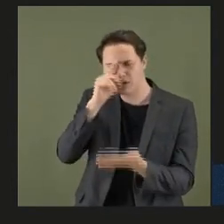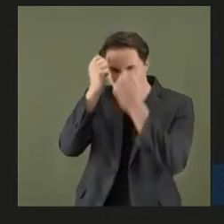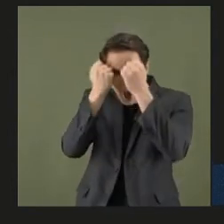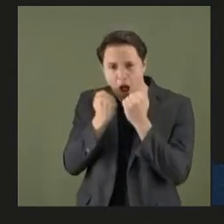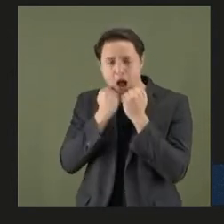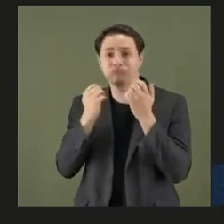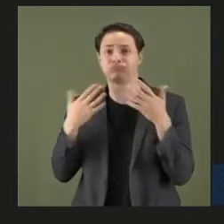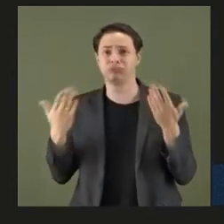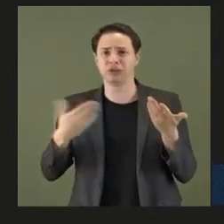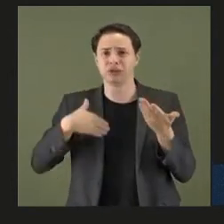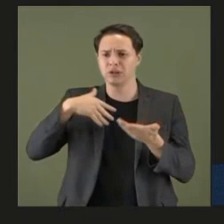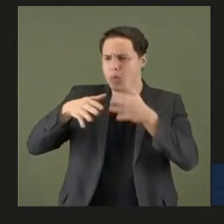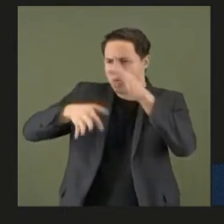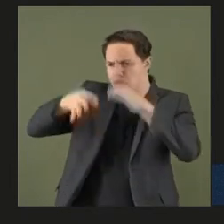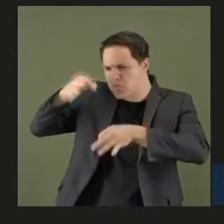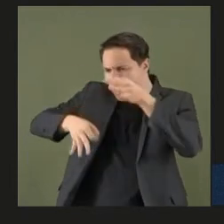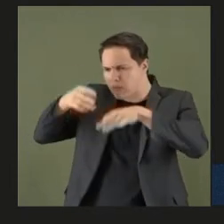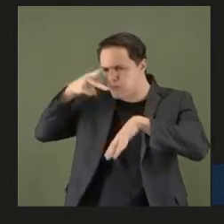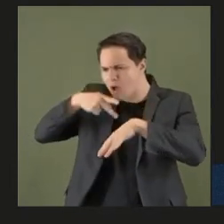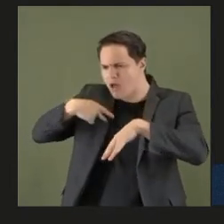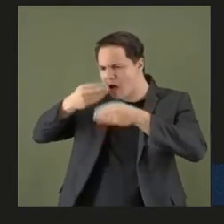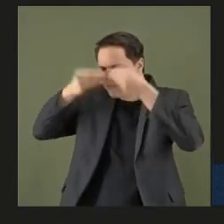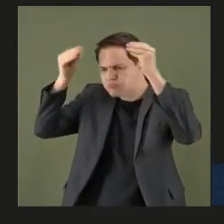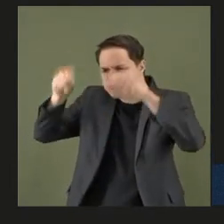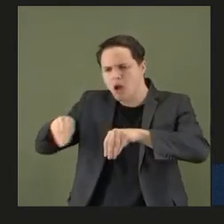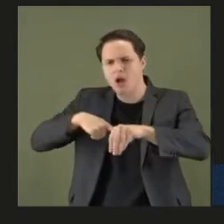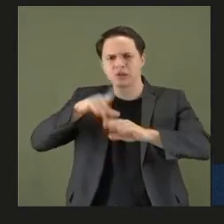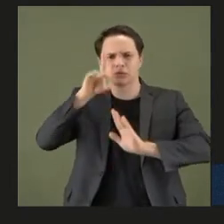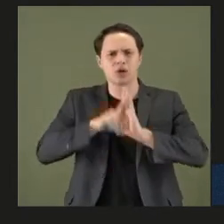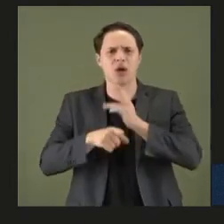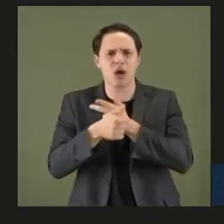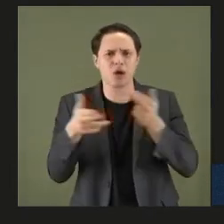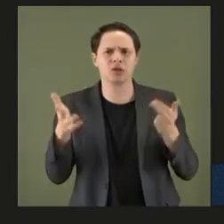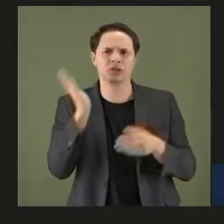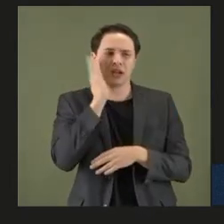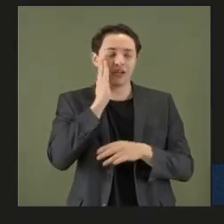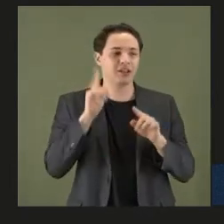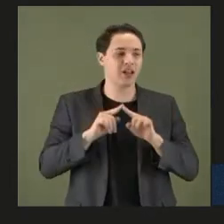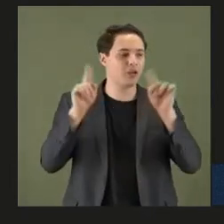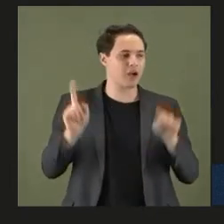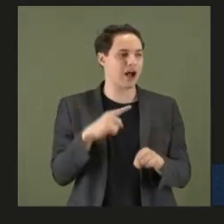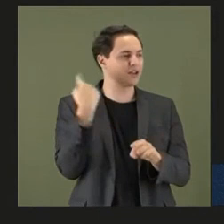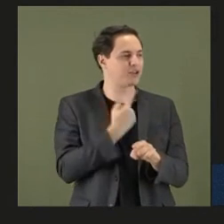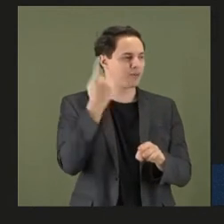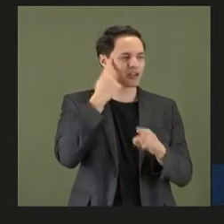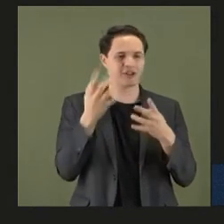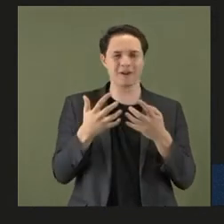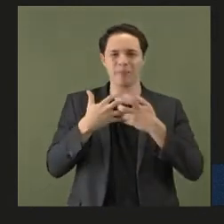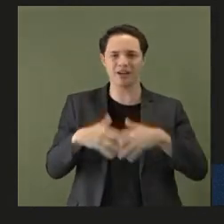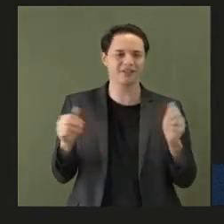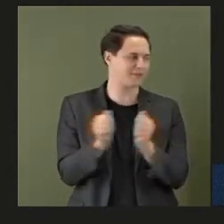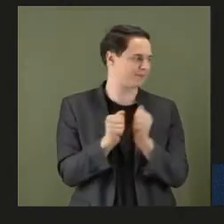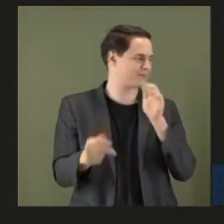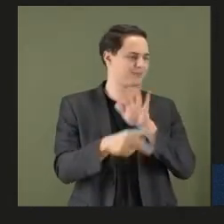terroristas. Julgamento político desrespeitando o Estado democrático de direito, que além de ser injusto,